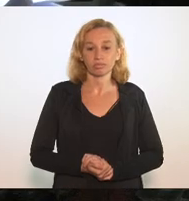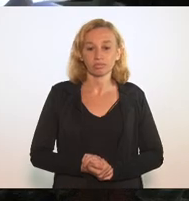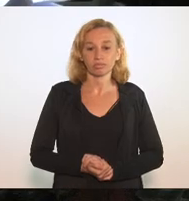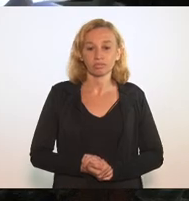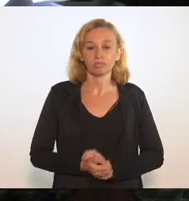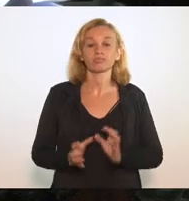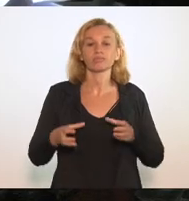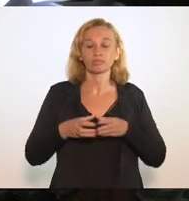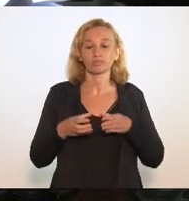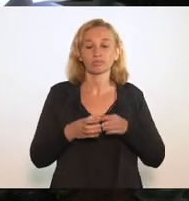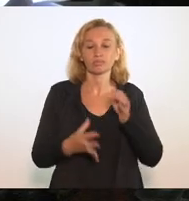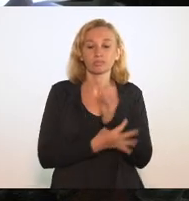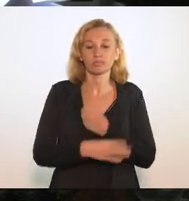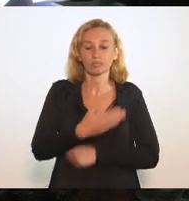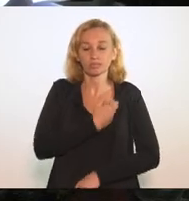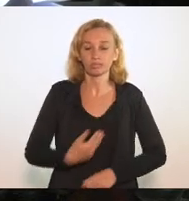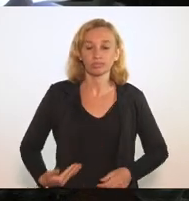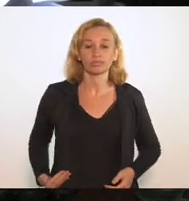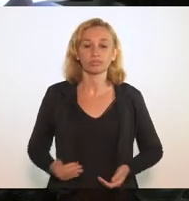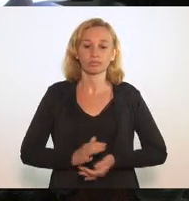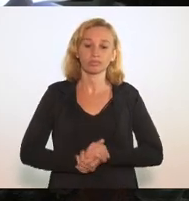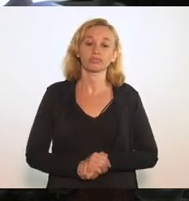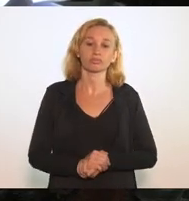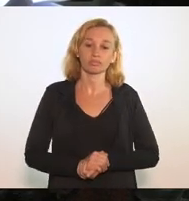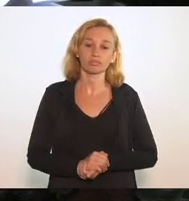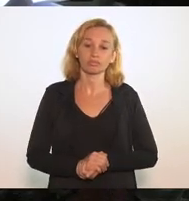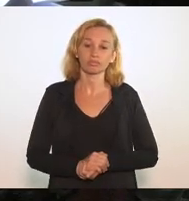Comissão de Segurança Pública.